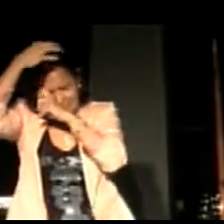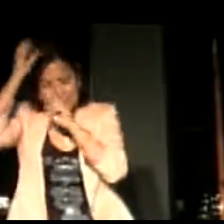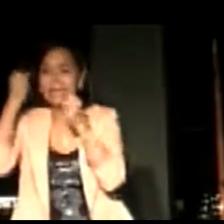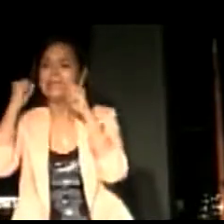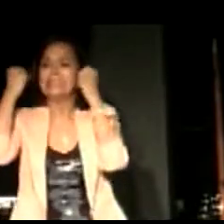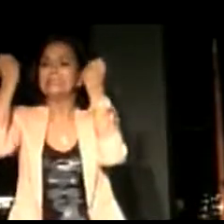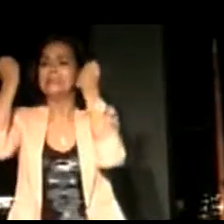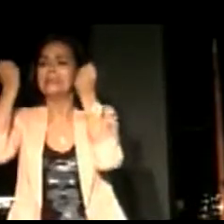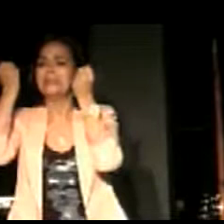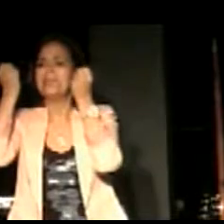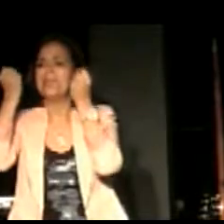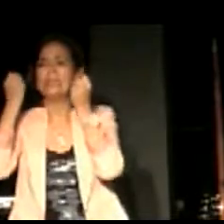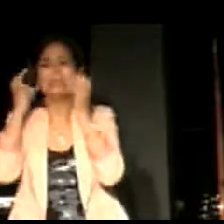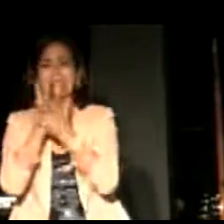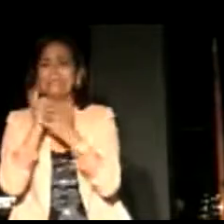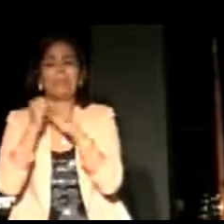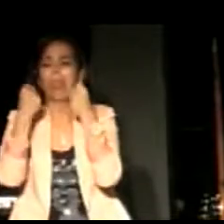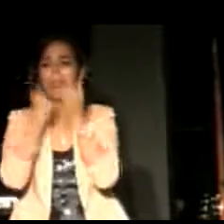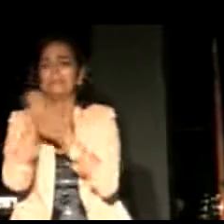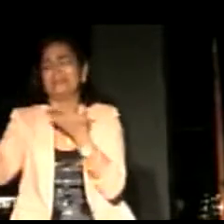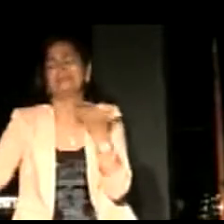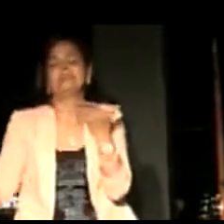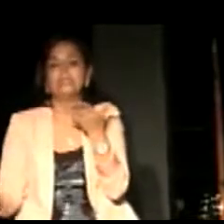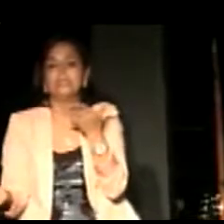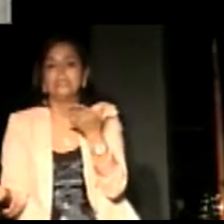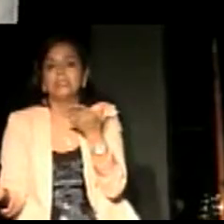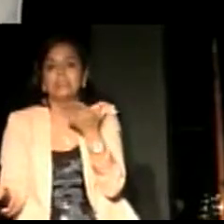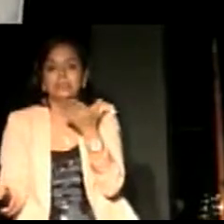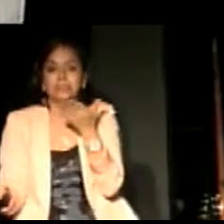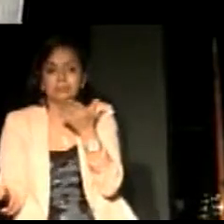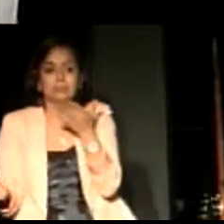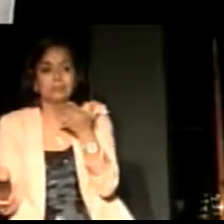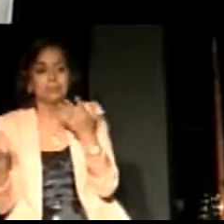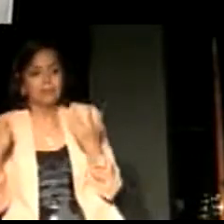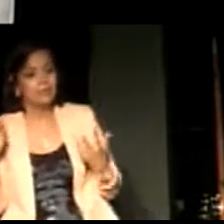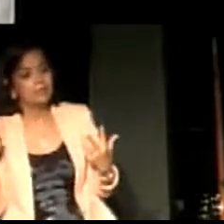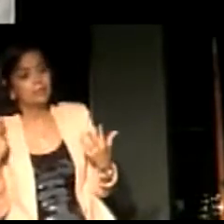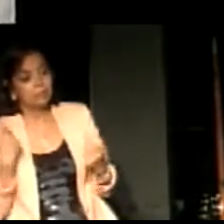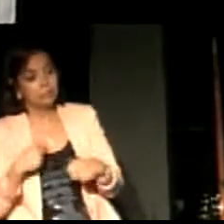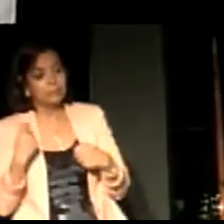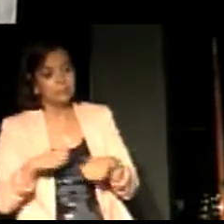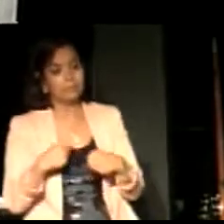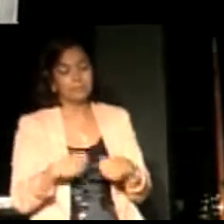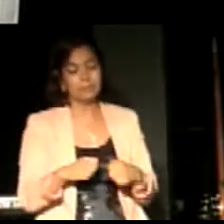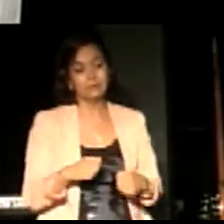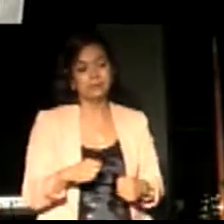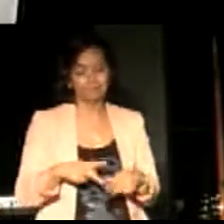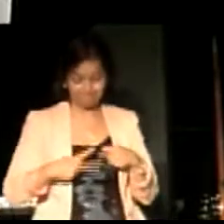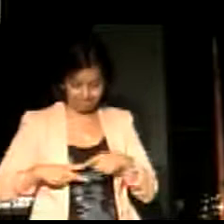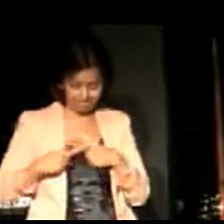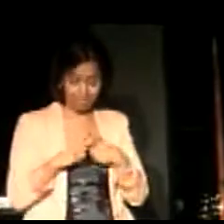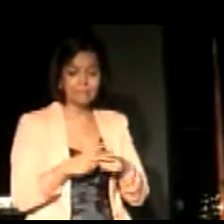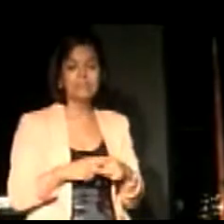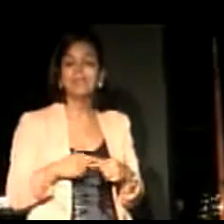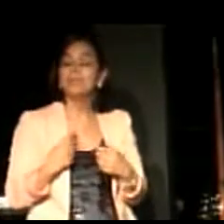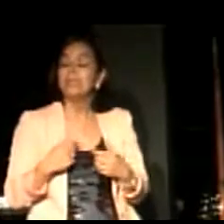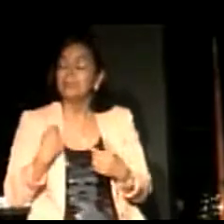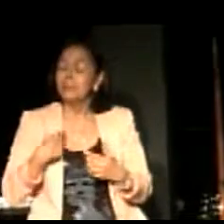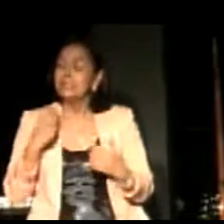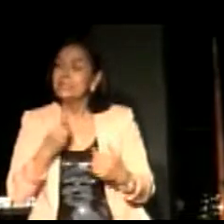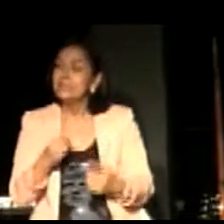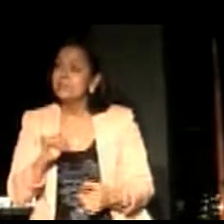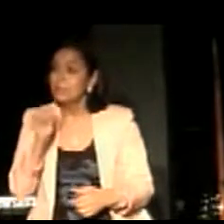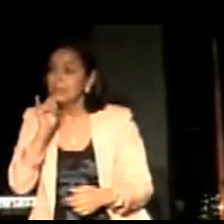reagir e em abrir mão e em lidar com essas situações adversas. Chore esse